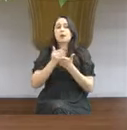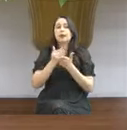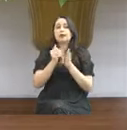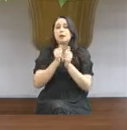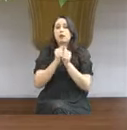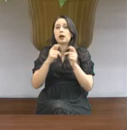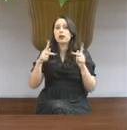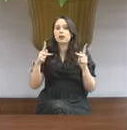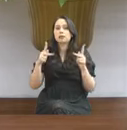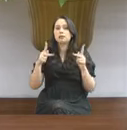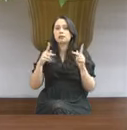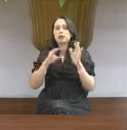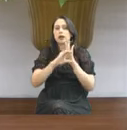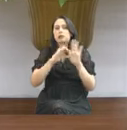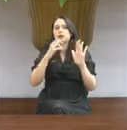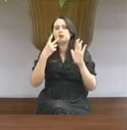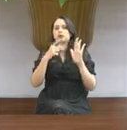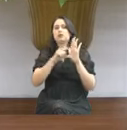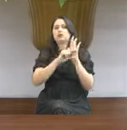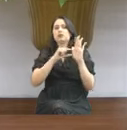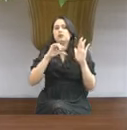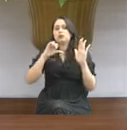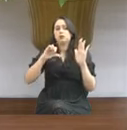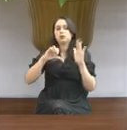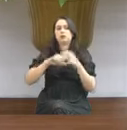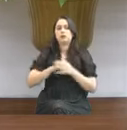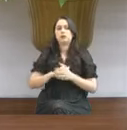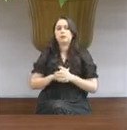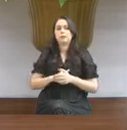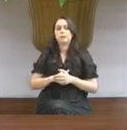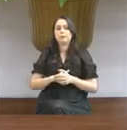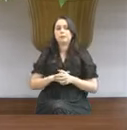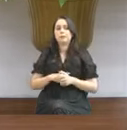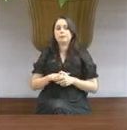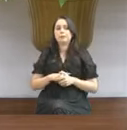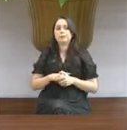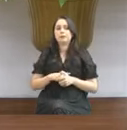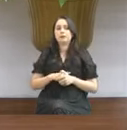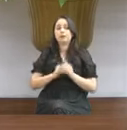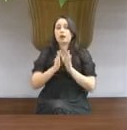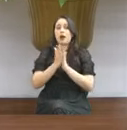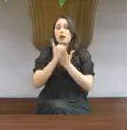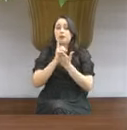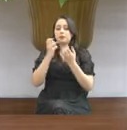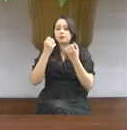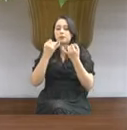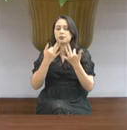9. A Bíblia diz assim, ó. Eu conheço,